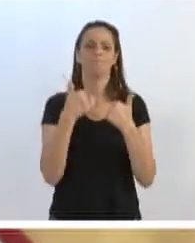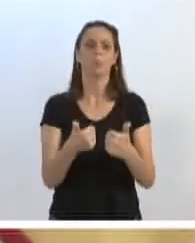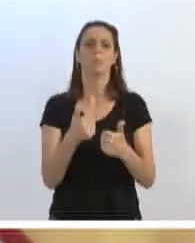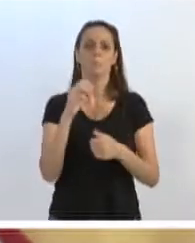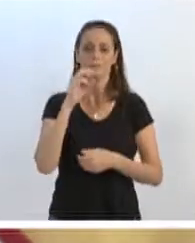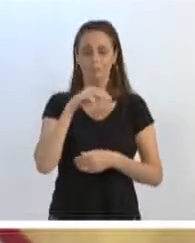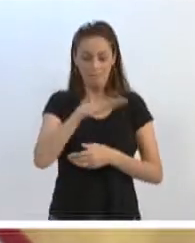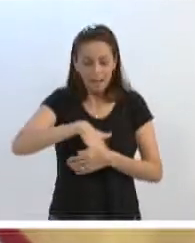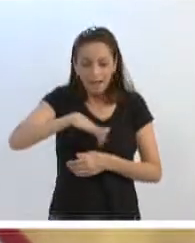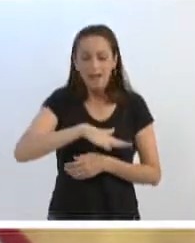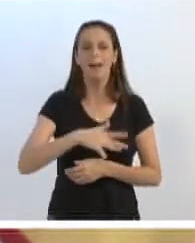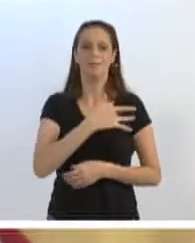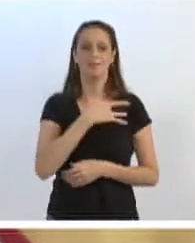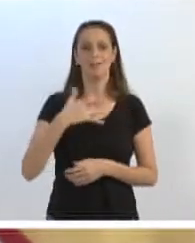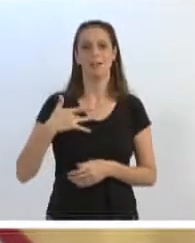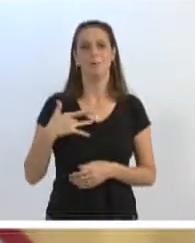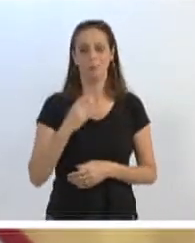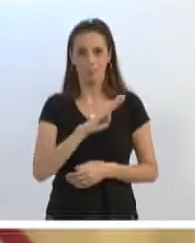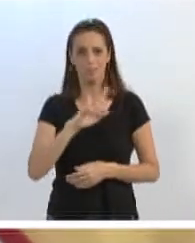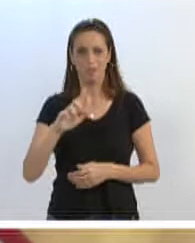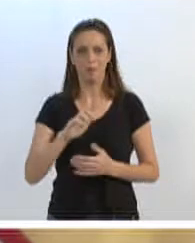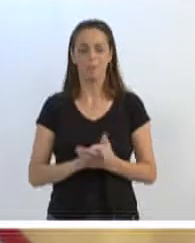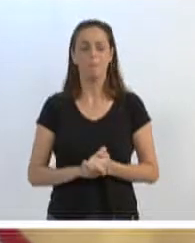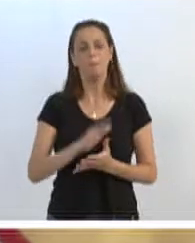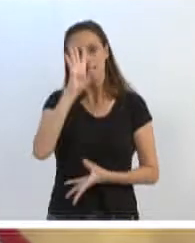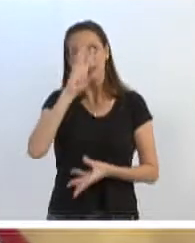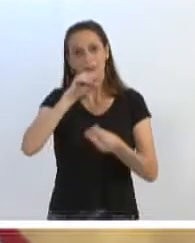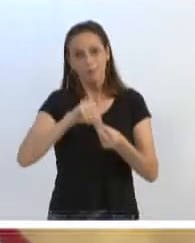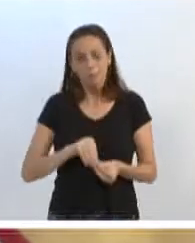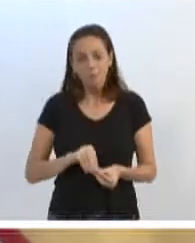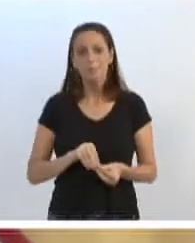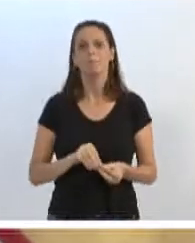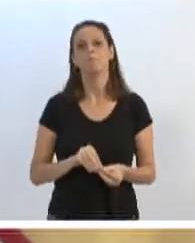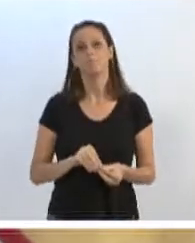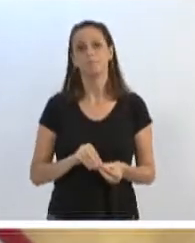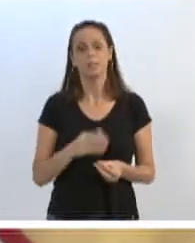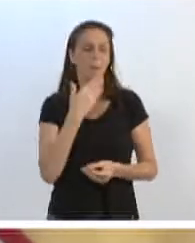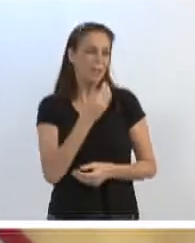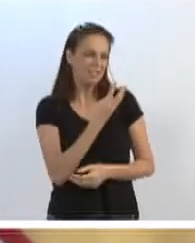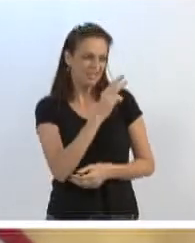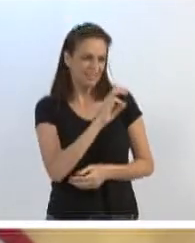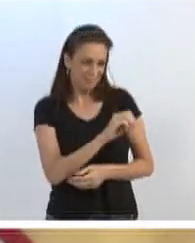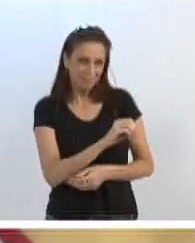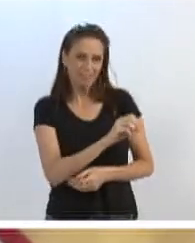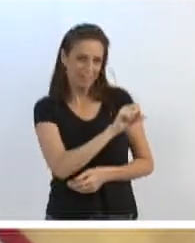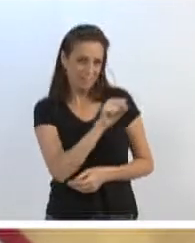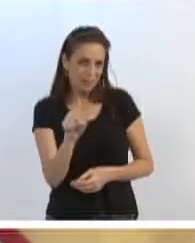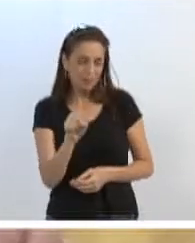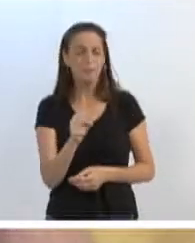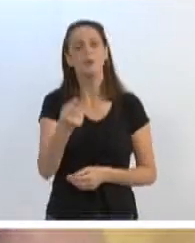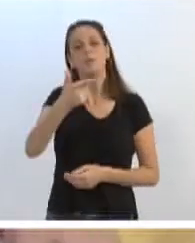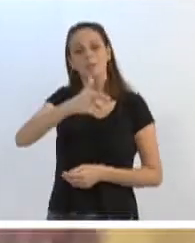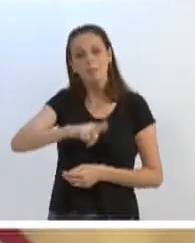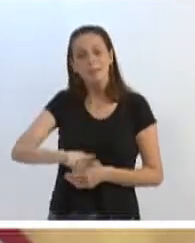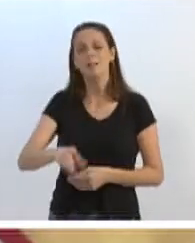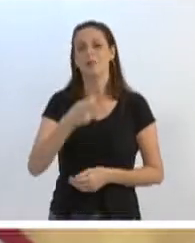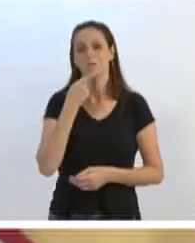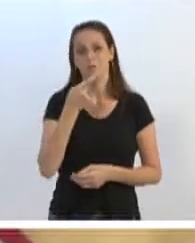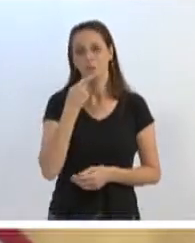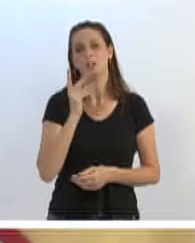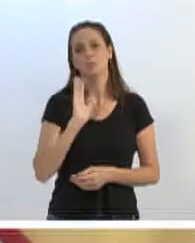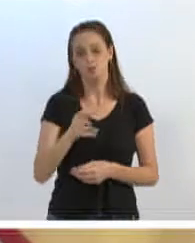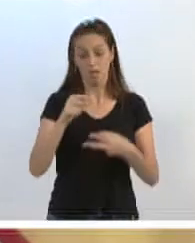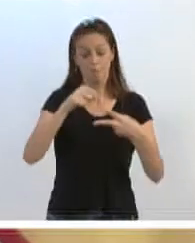blumenau para concluir seu presidente só mais 30 segundos eu quero de novo aqui também disse que abordará dois temas